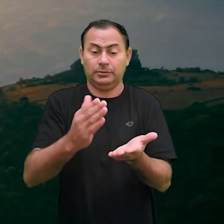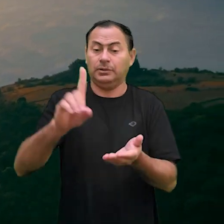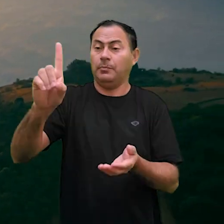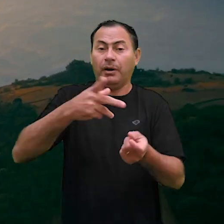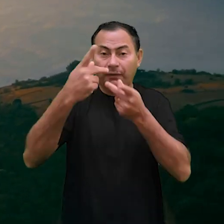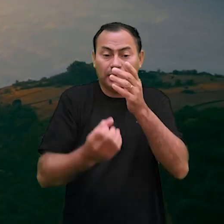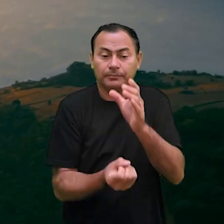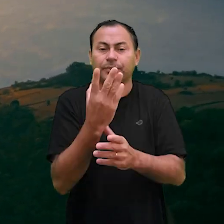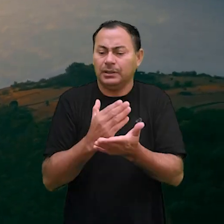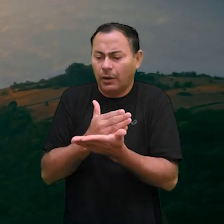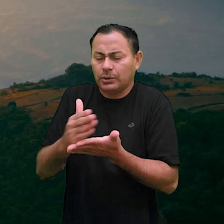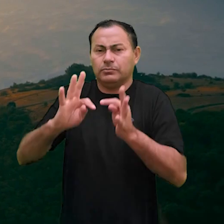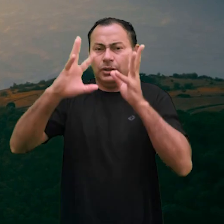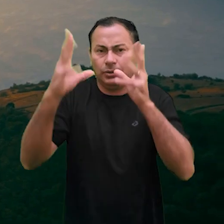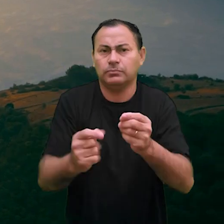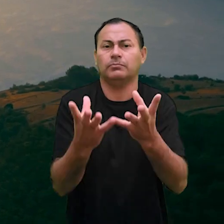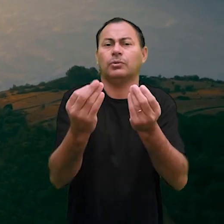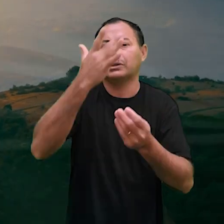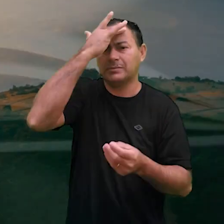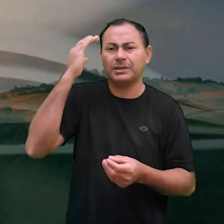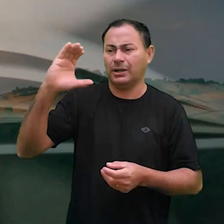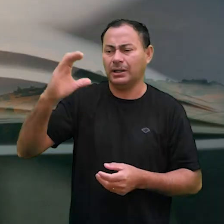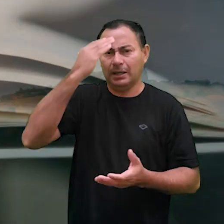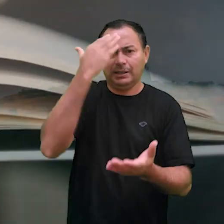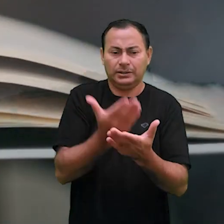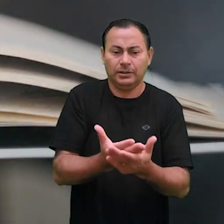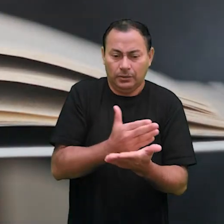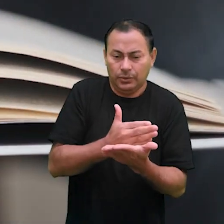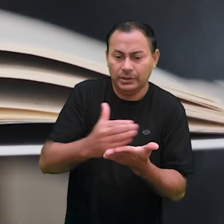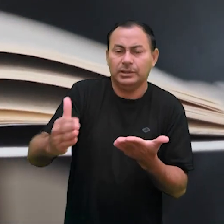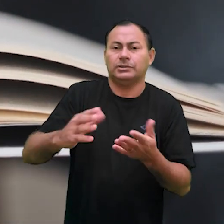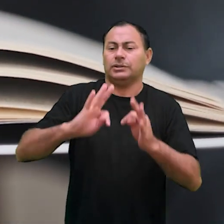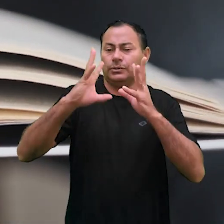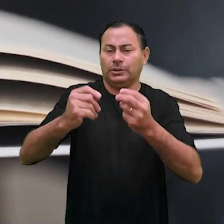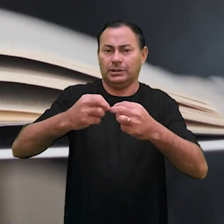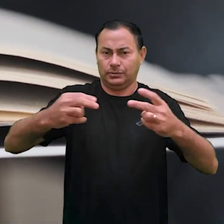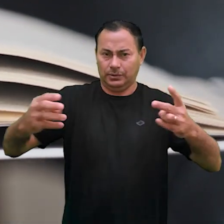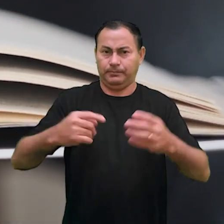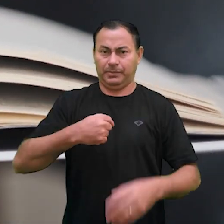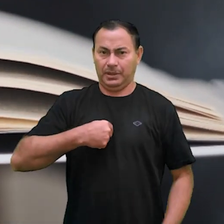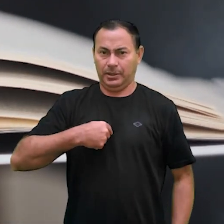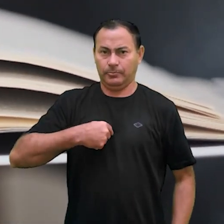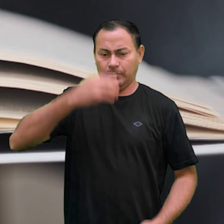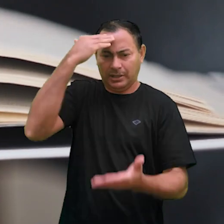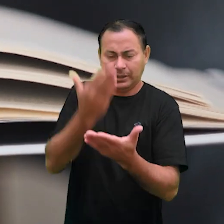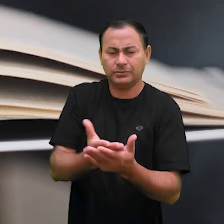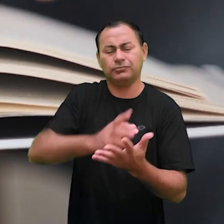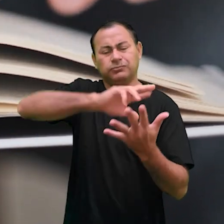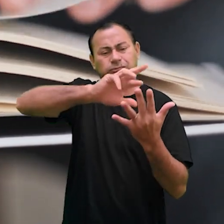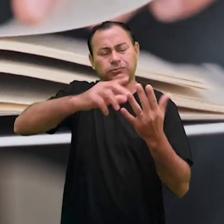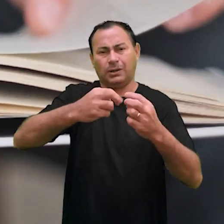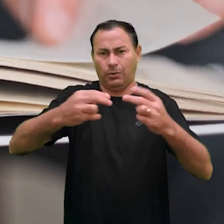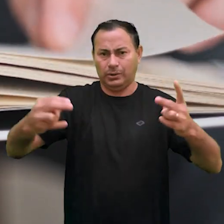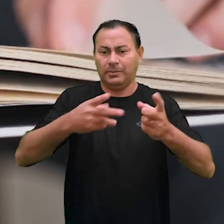o Gênesis diz sobre a criação e a origem de tudo e o que muitos cientistas acreditam sobre a origem de todas as coisas. Eu